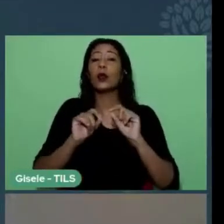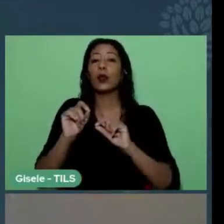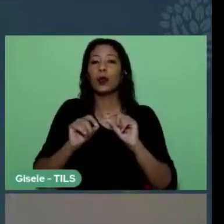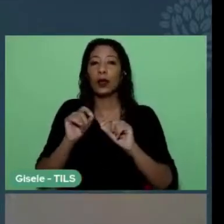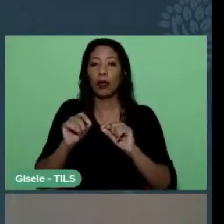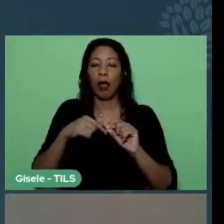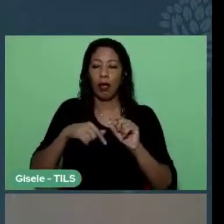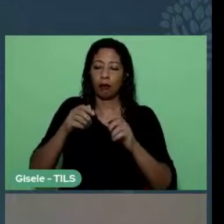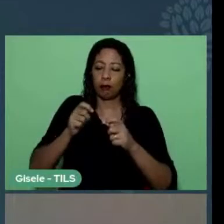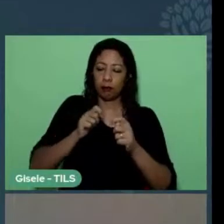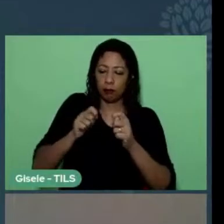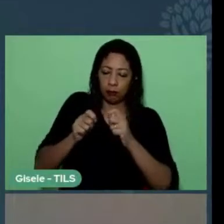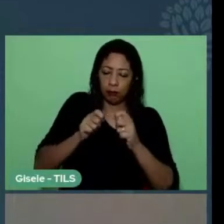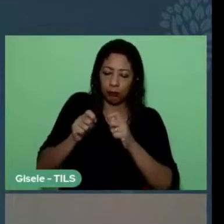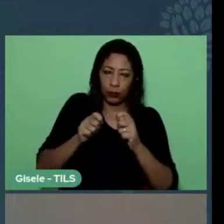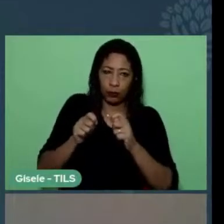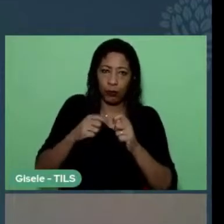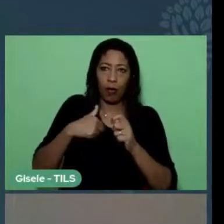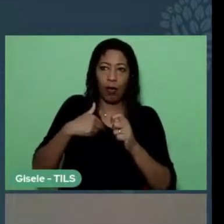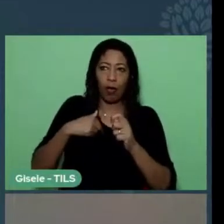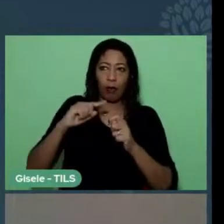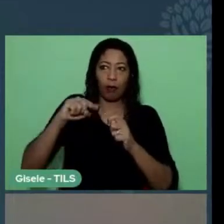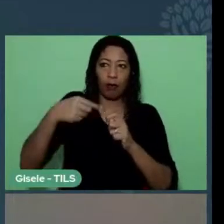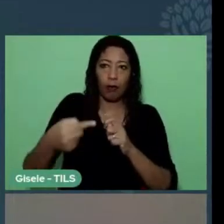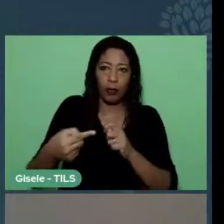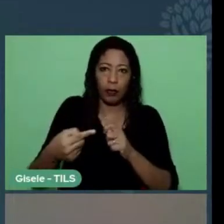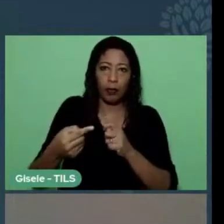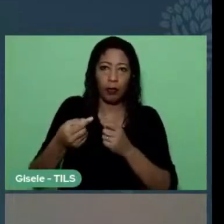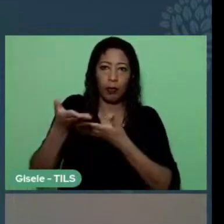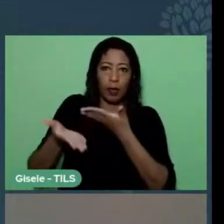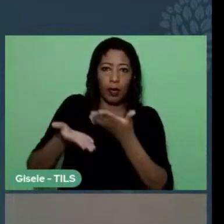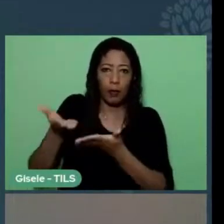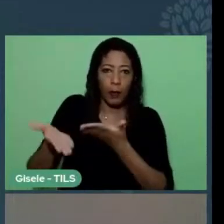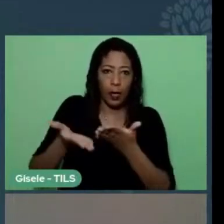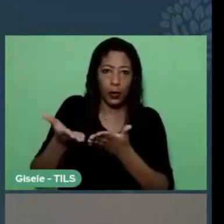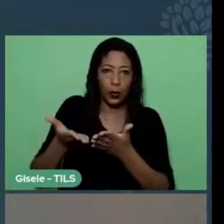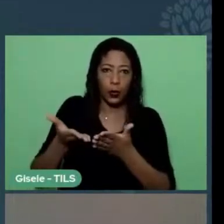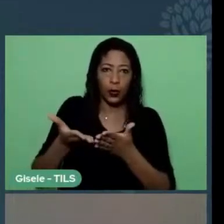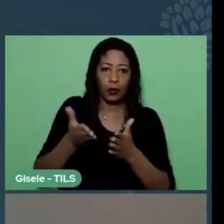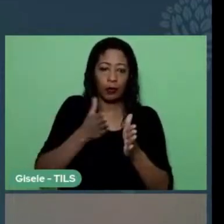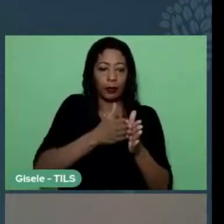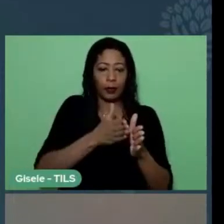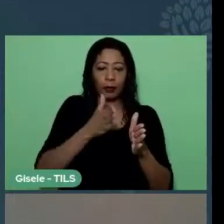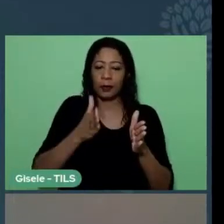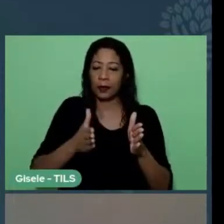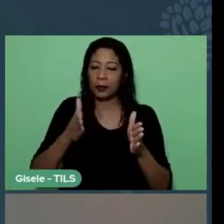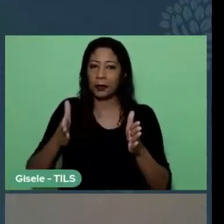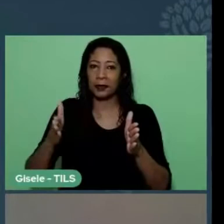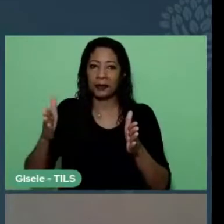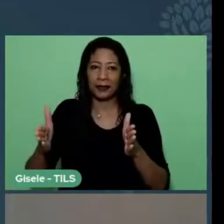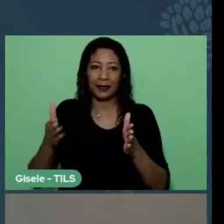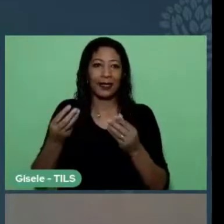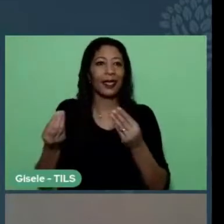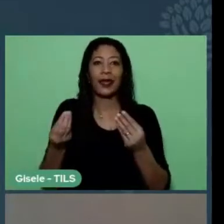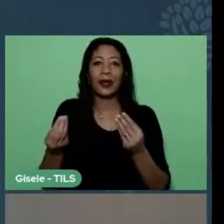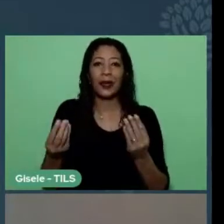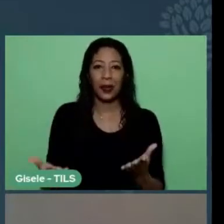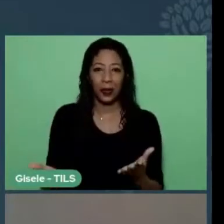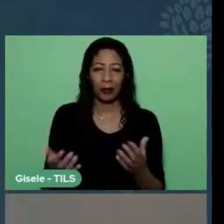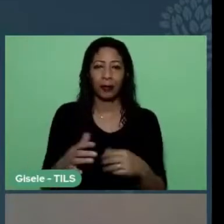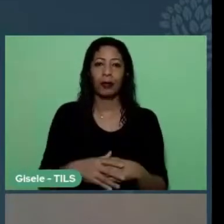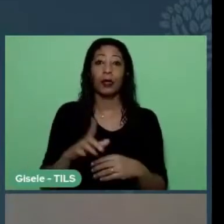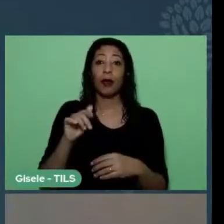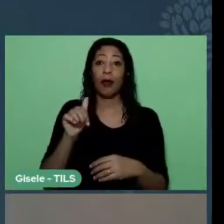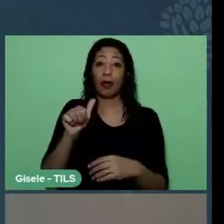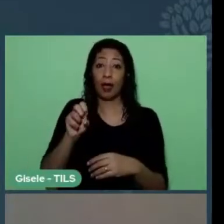vou manejar, qual vai ser o próximo passo, a próxima etapa do tratamento do meu paciente. Na asma, é sempre muito